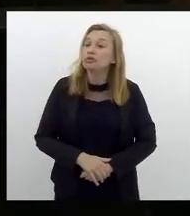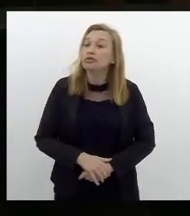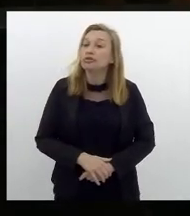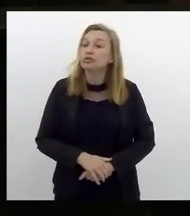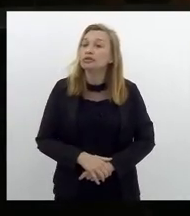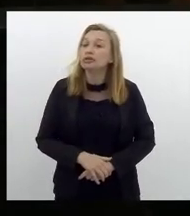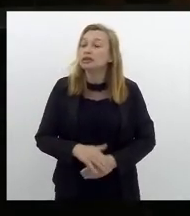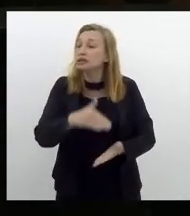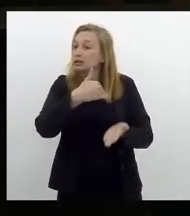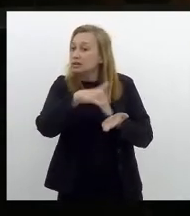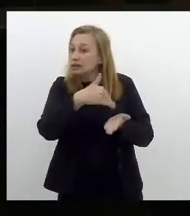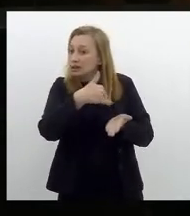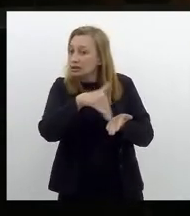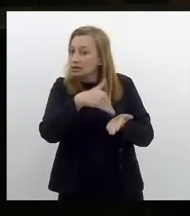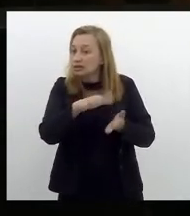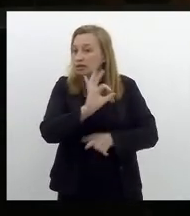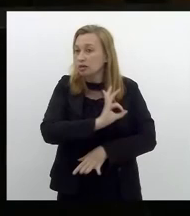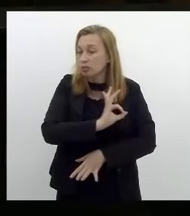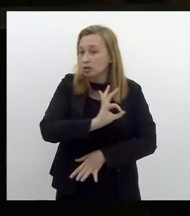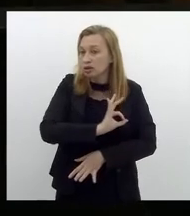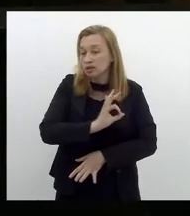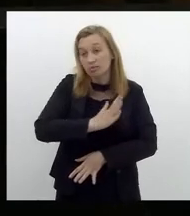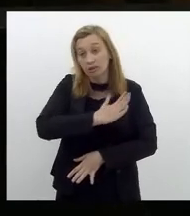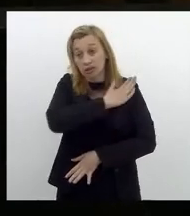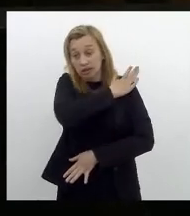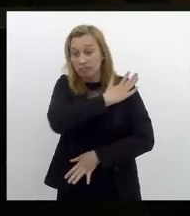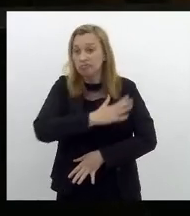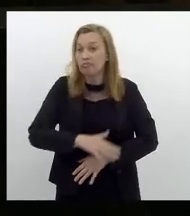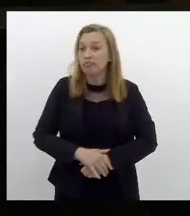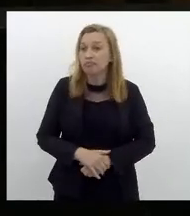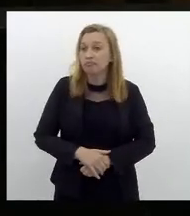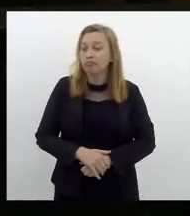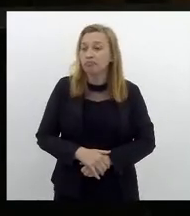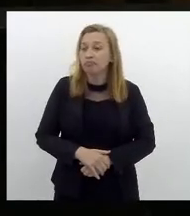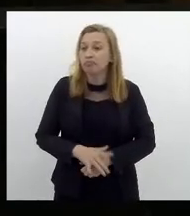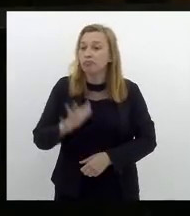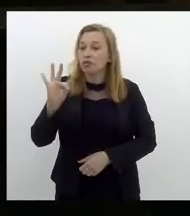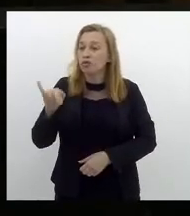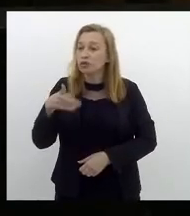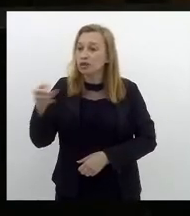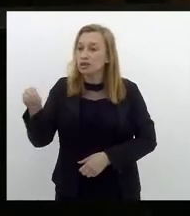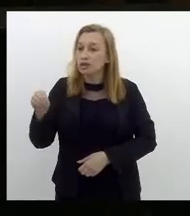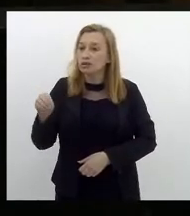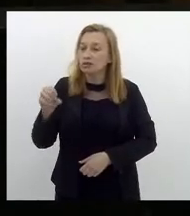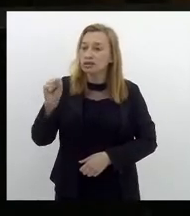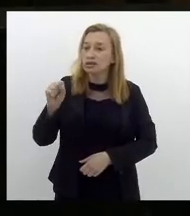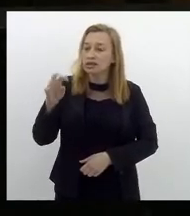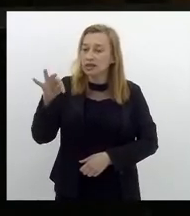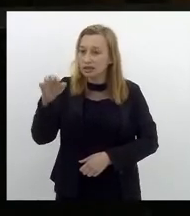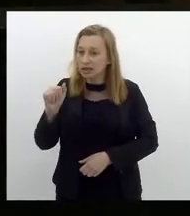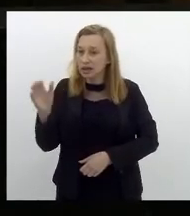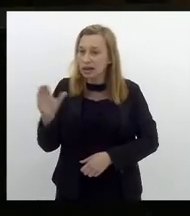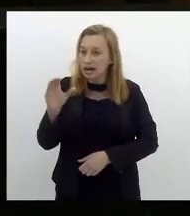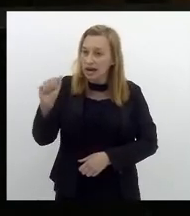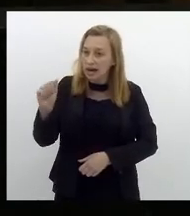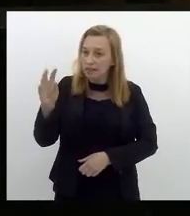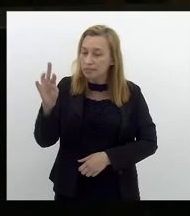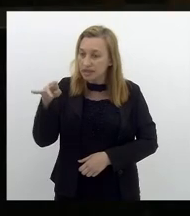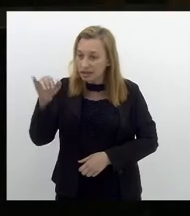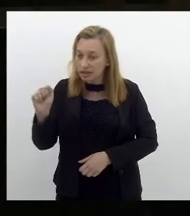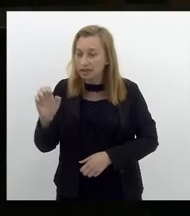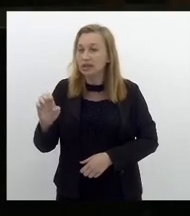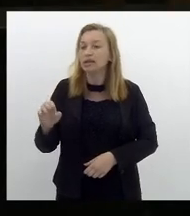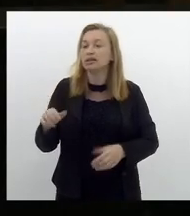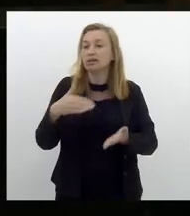para a Secretaria da Polícia Militar, para a Fundação Santa Cabrini e para a Secretaria